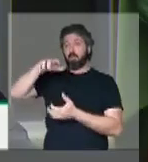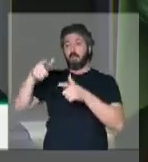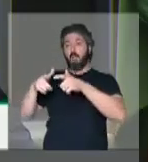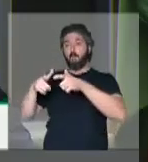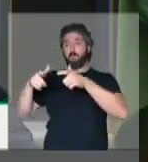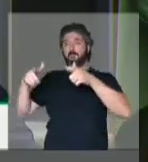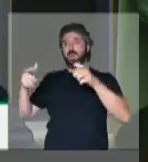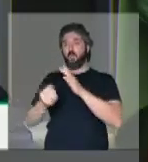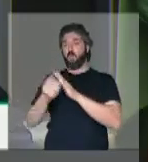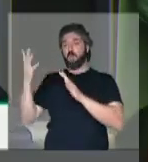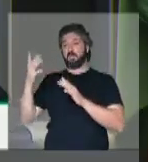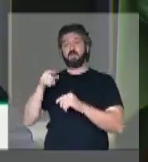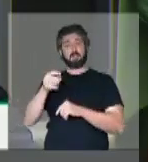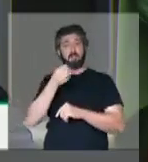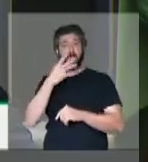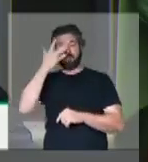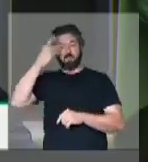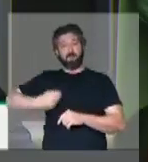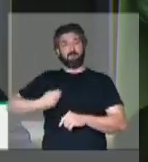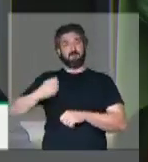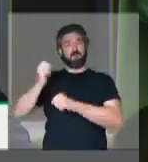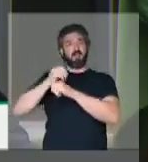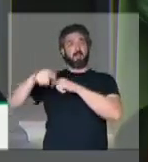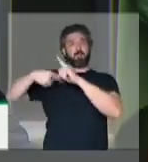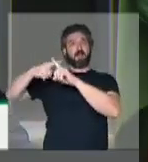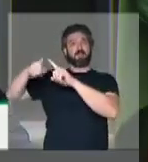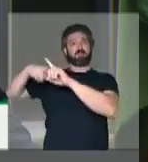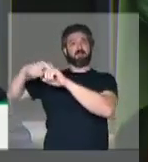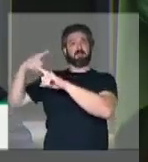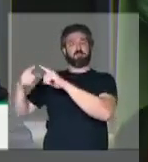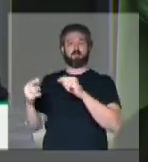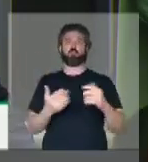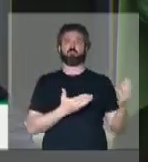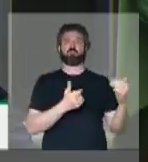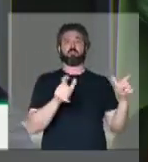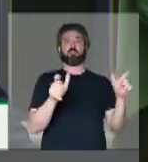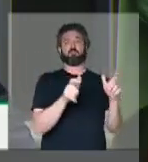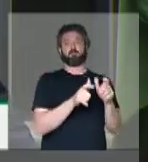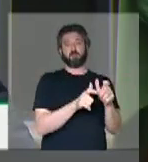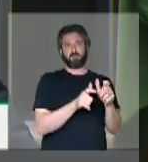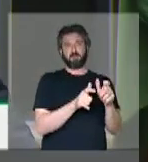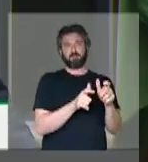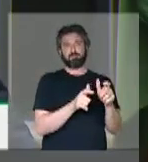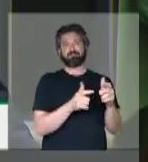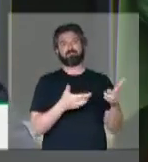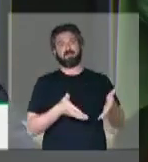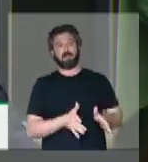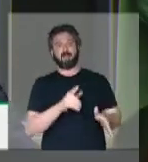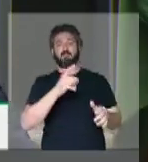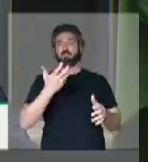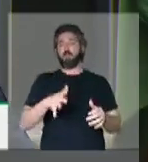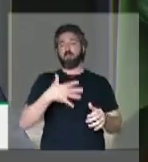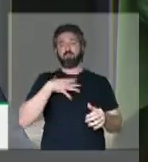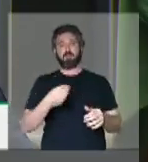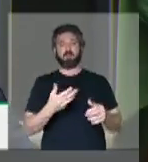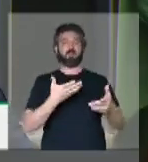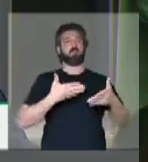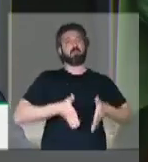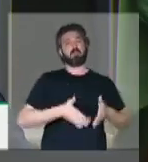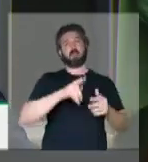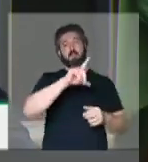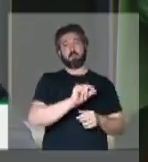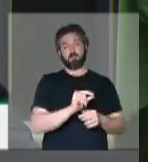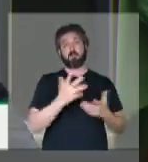Isso é muito positivo e há que se ter uma adequação das contas